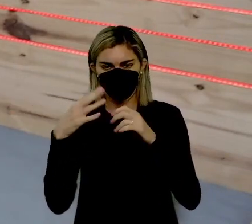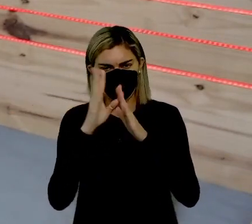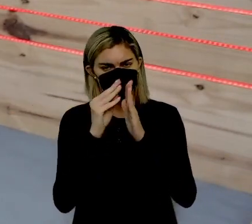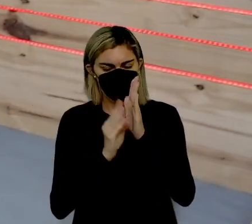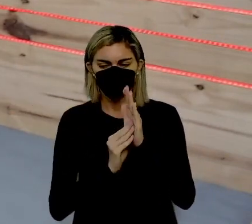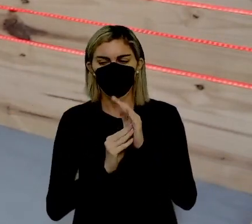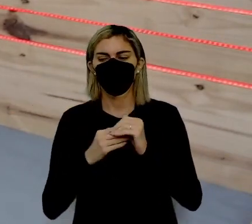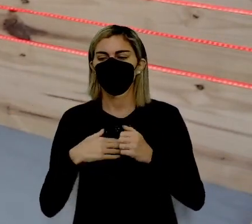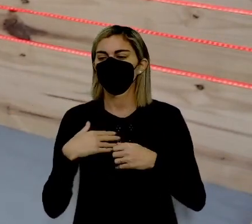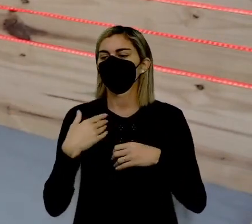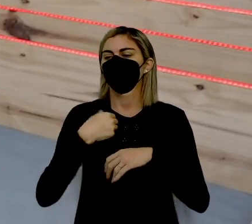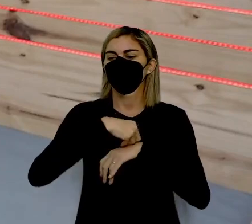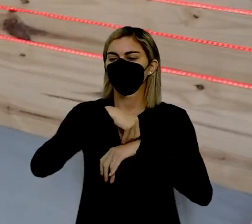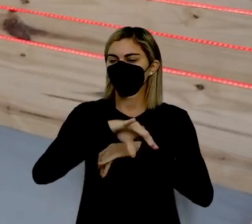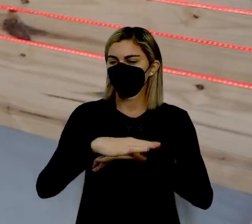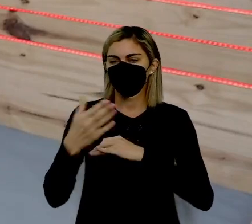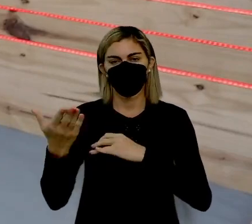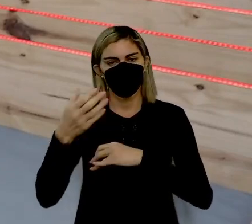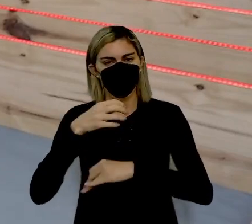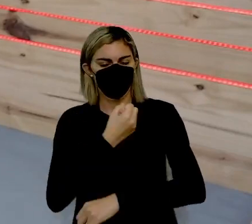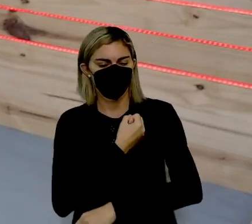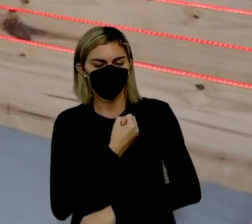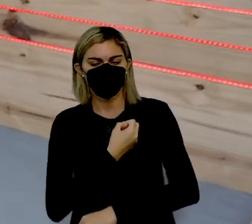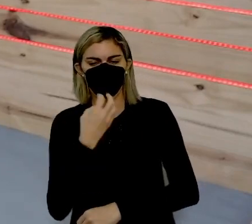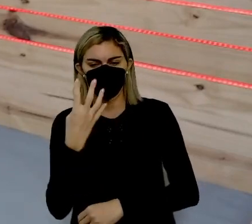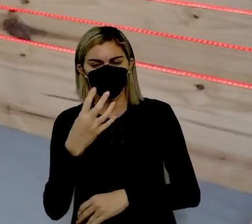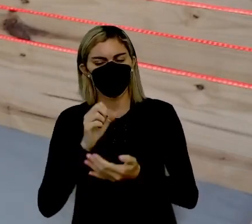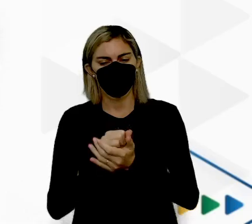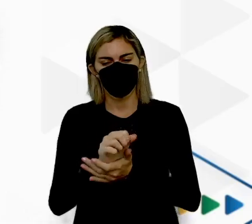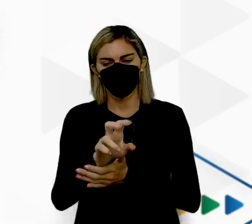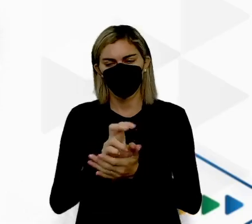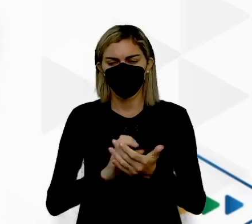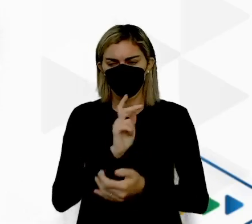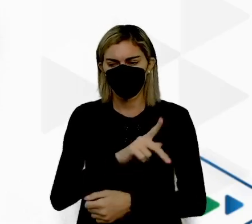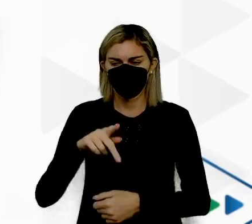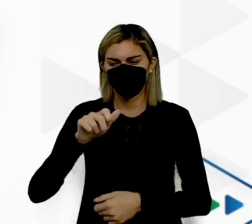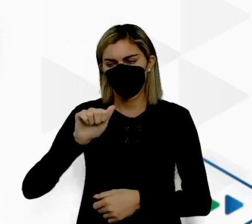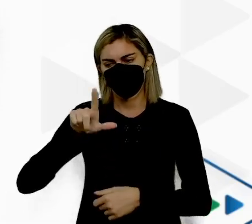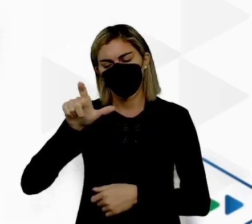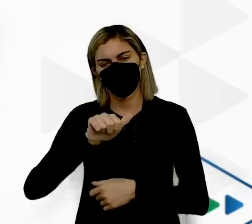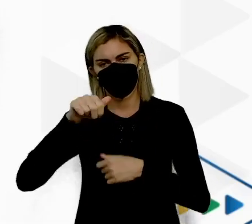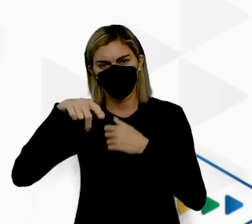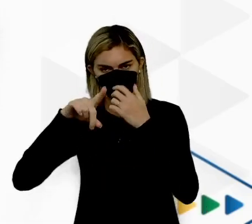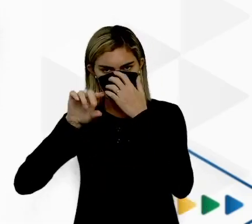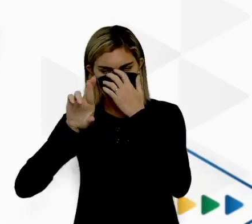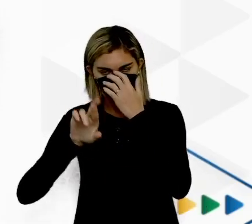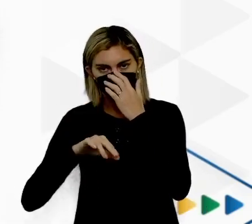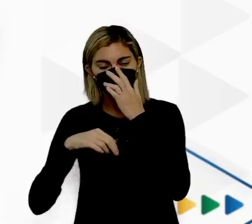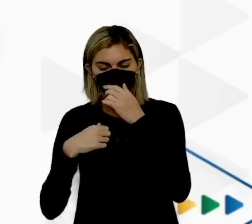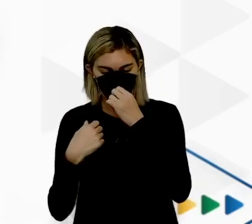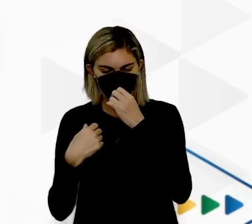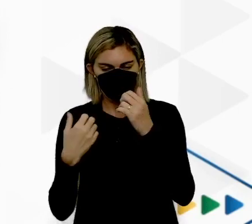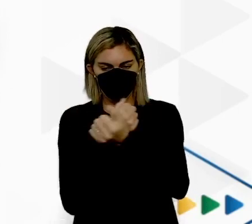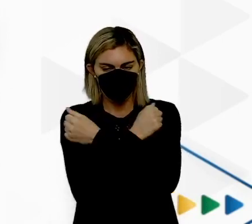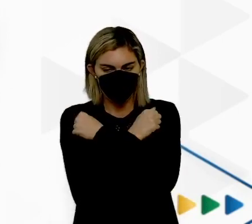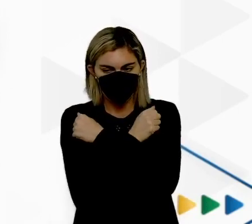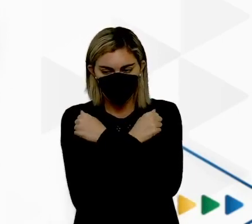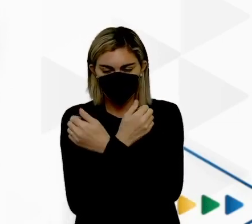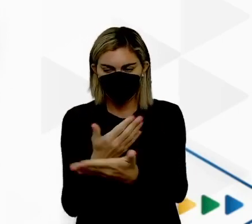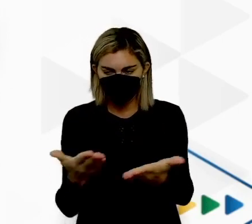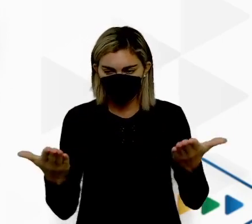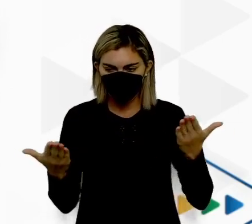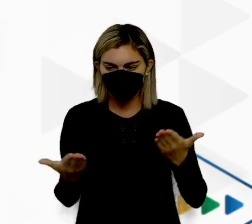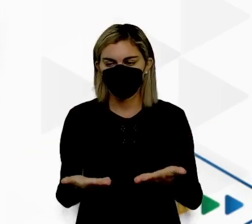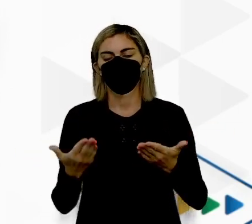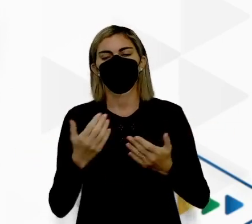conteúdos. Estamos aqui na aula 4, Educa PE, professor Alexandre Nogueira. Abraço carinhoso, viu?